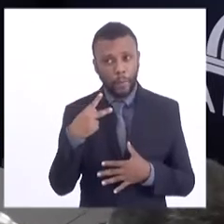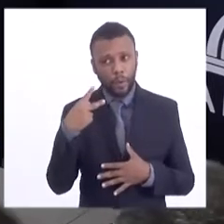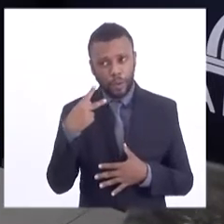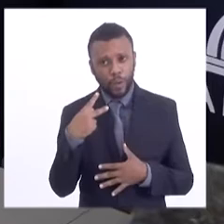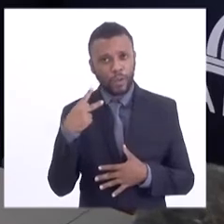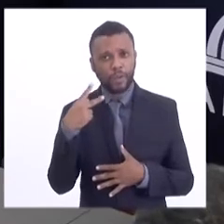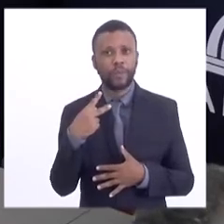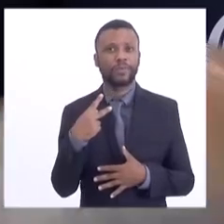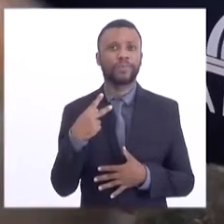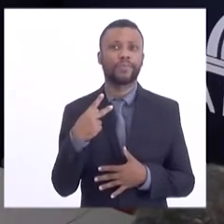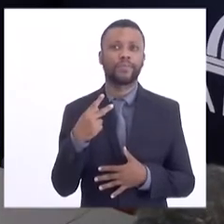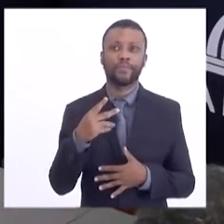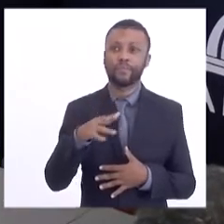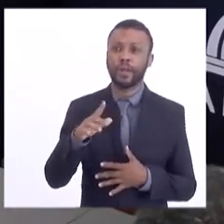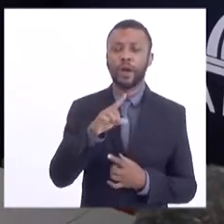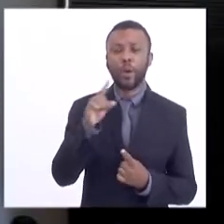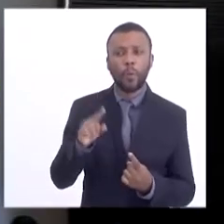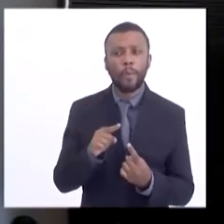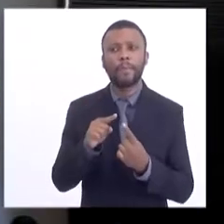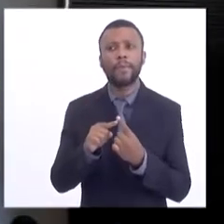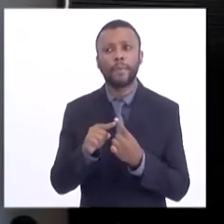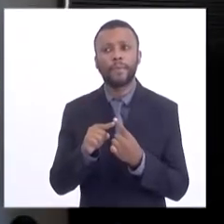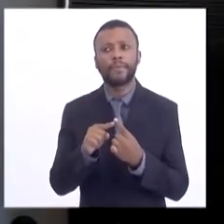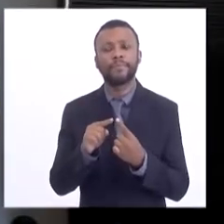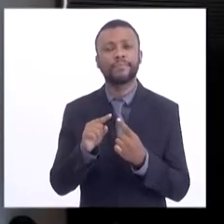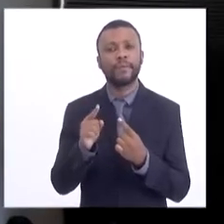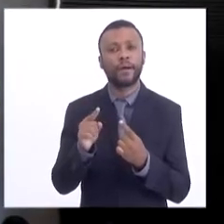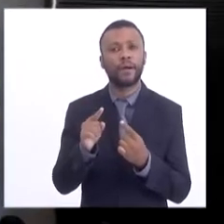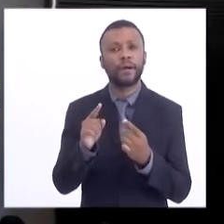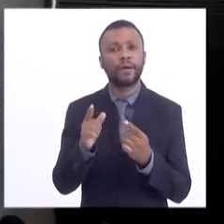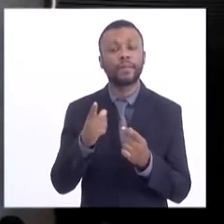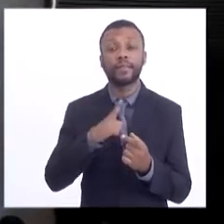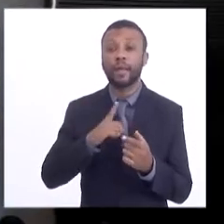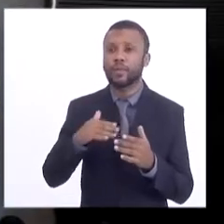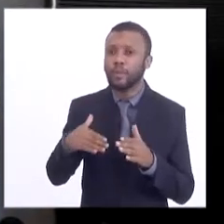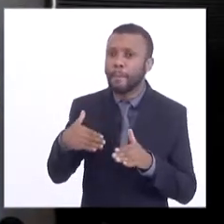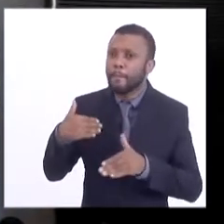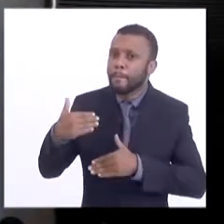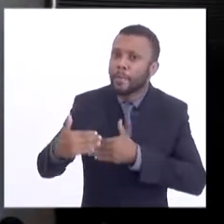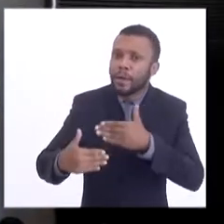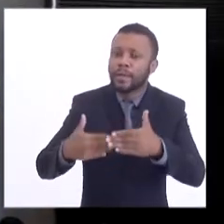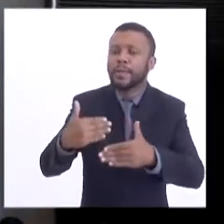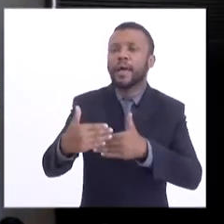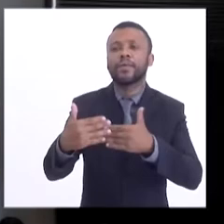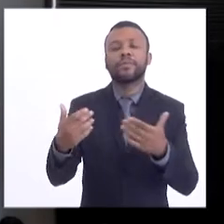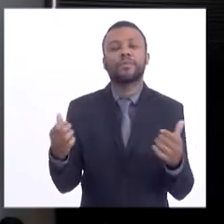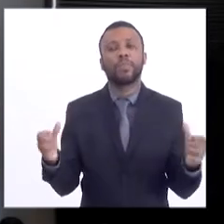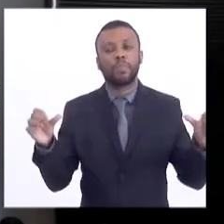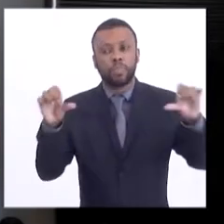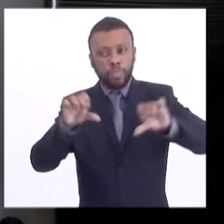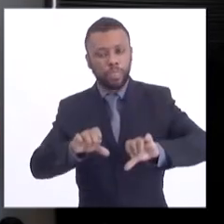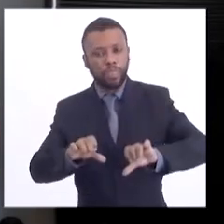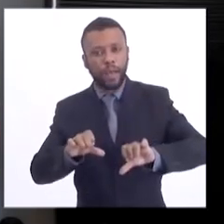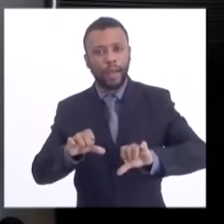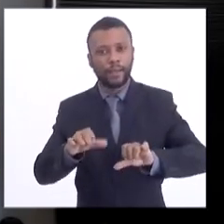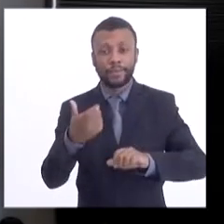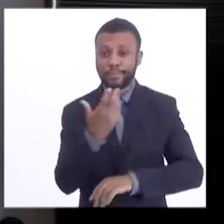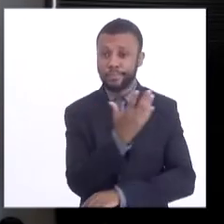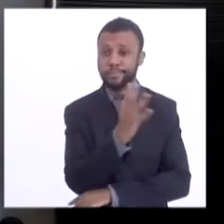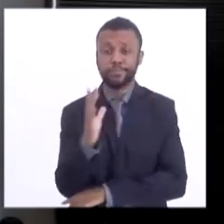do governo para que é todo um processo de desastre natural também seja